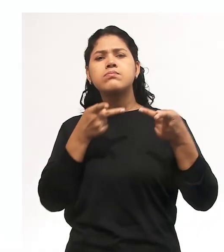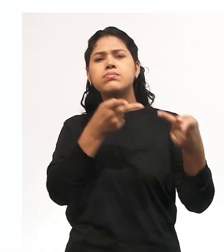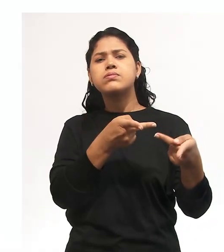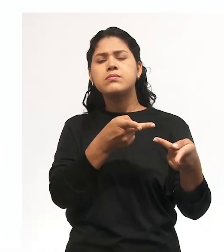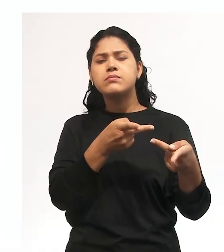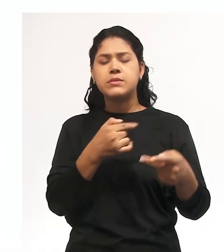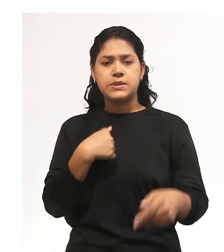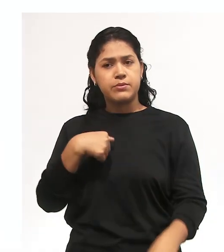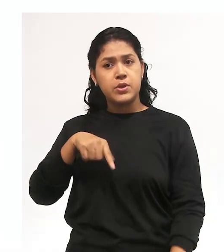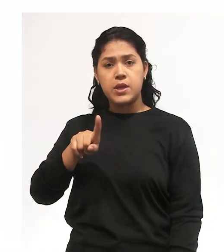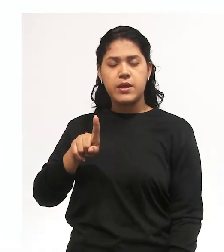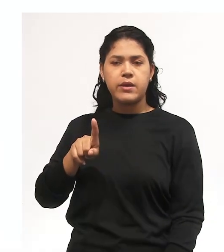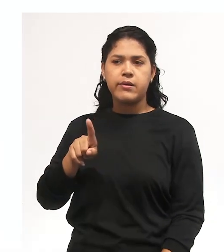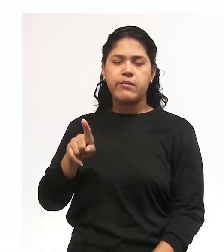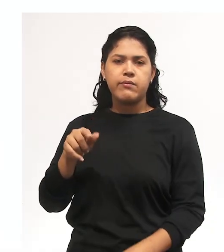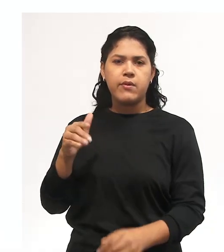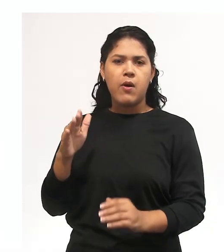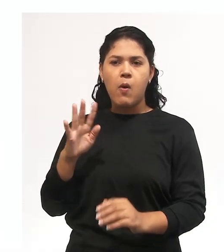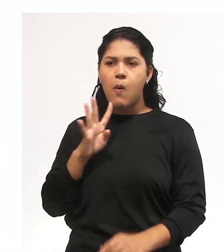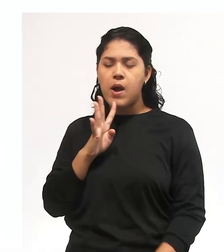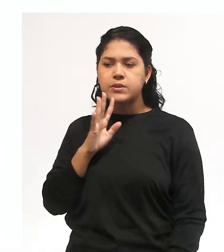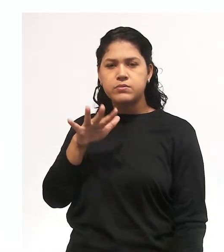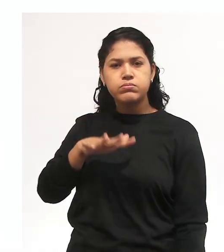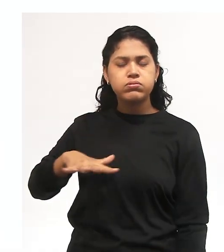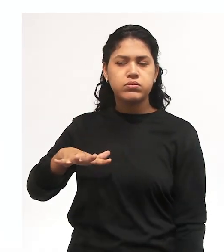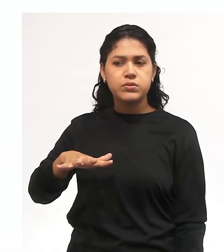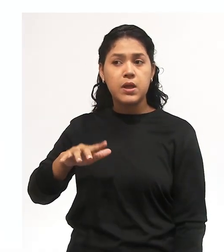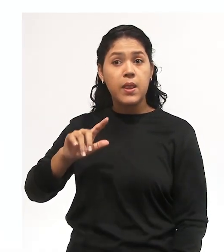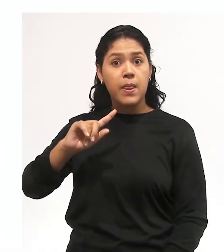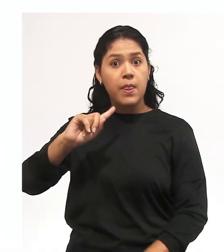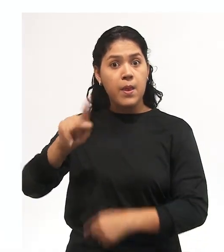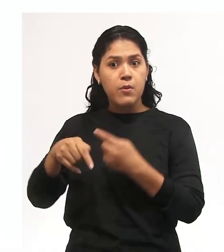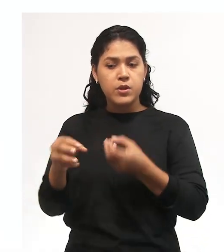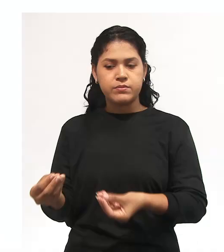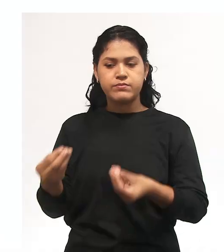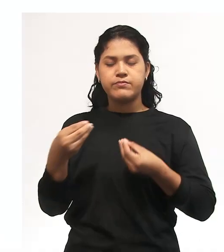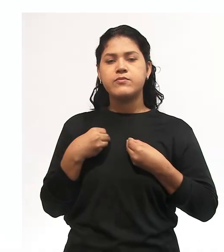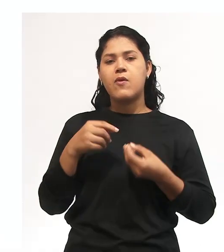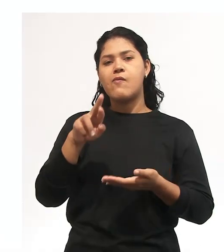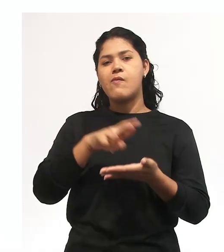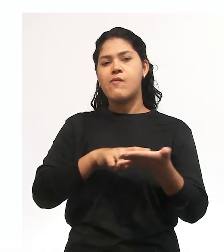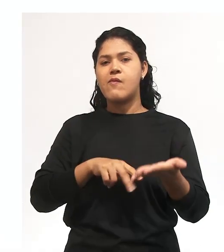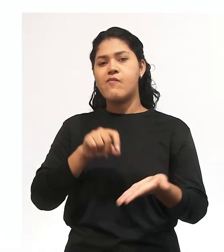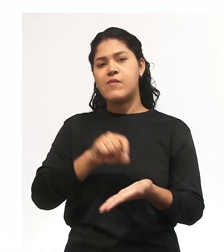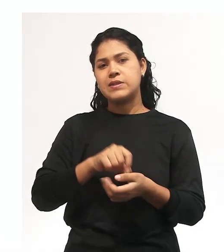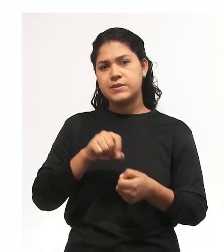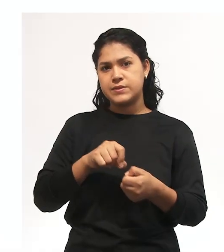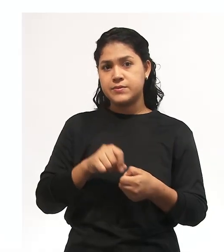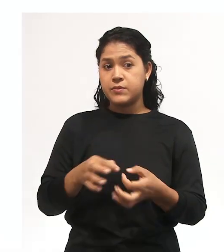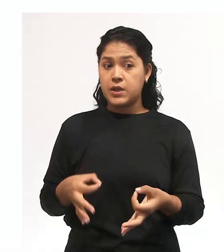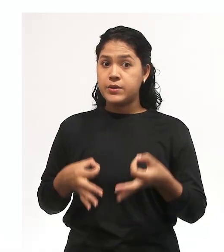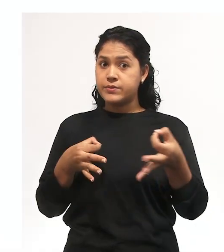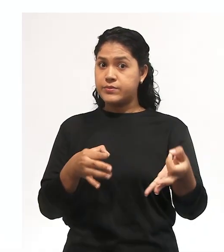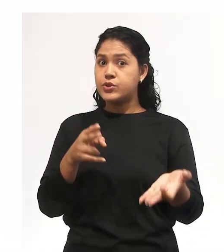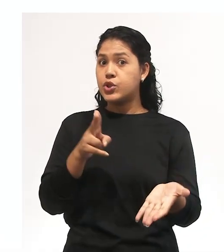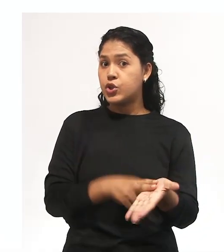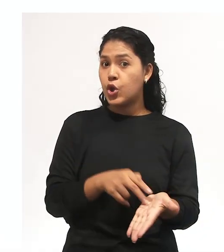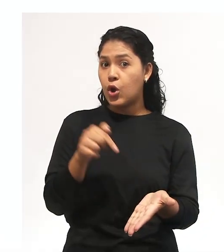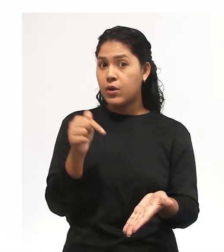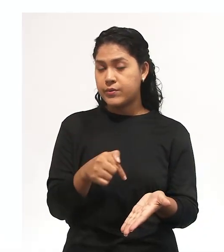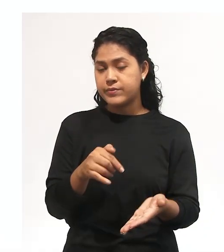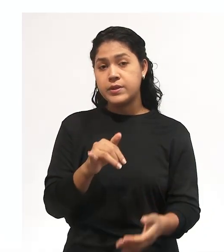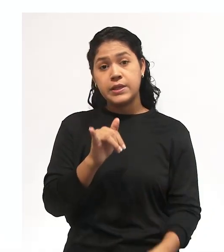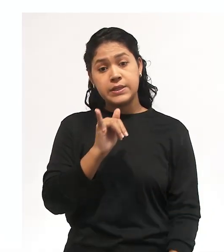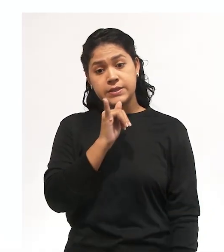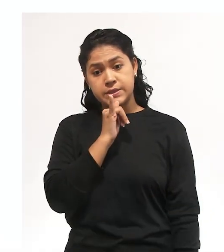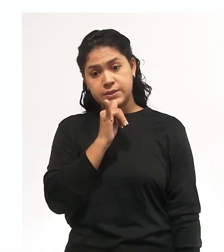um relatório. Então, por exemplo, quando eu realizo as visitas com os meus alunos, a título de exemplo essa que nós fizemos no